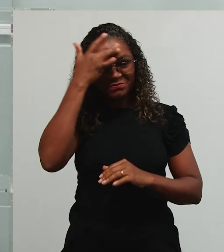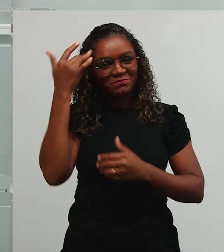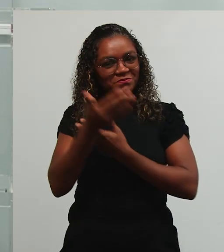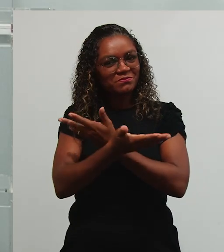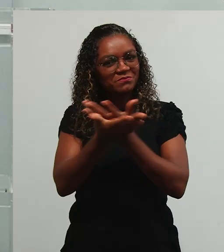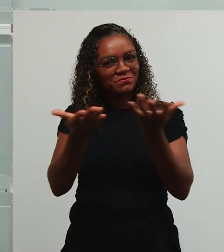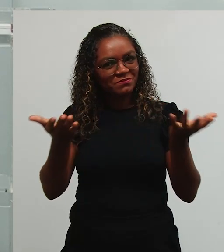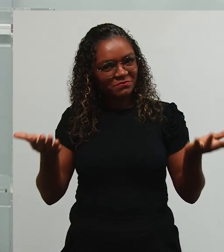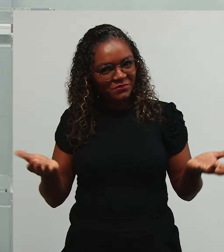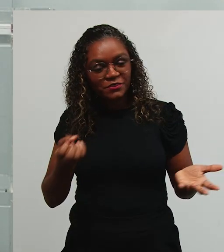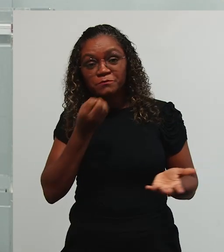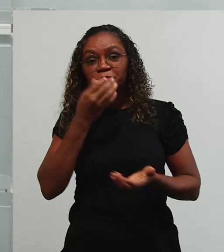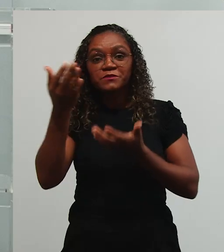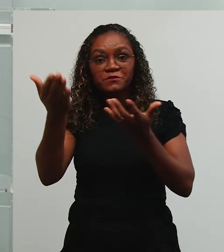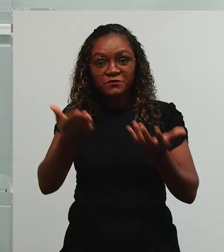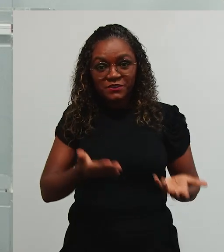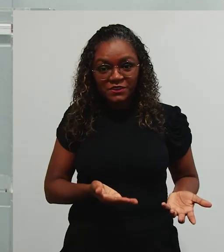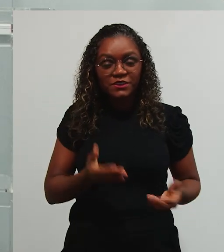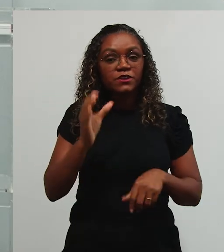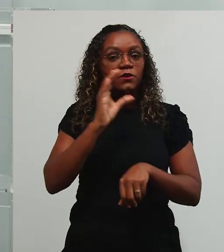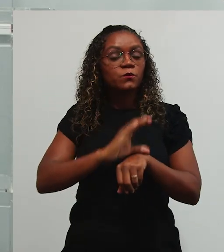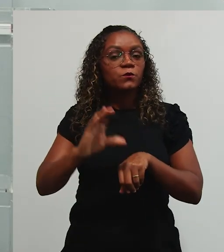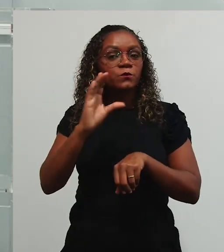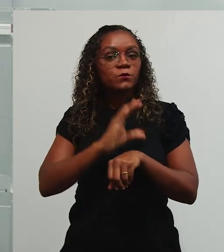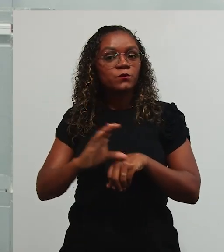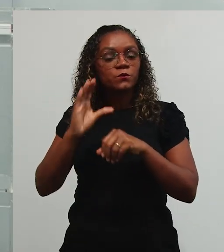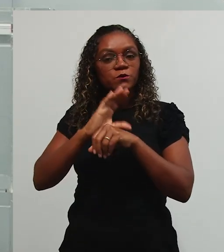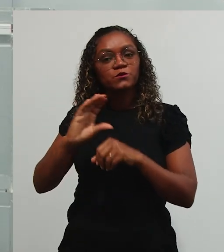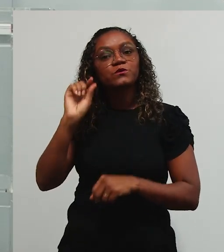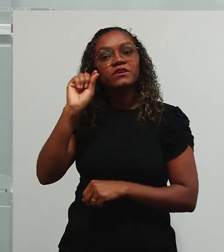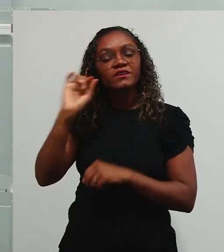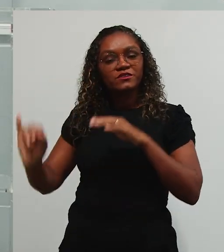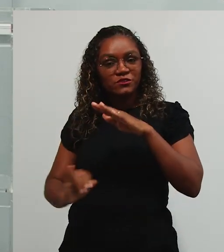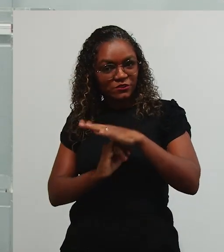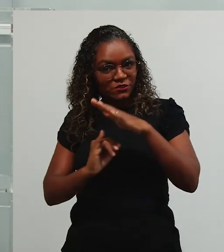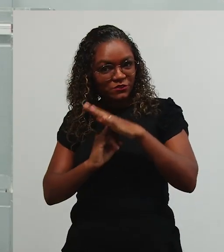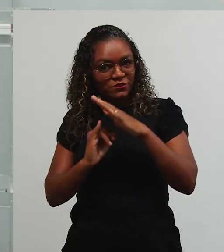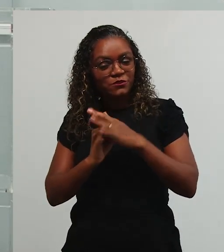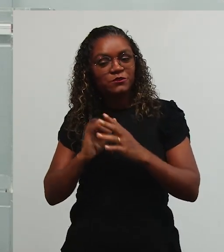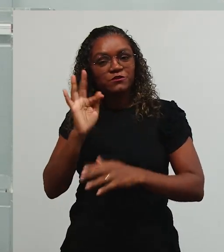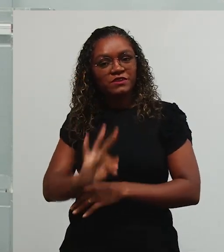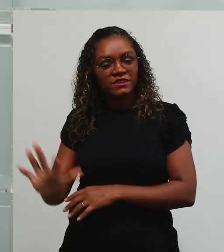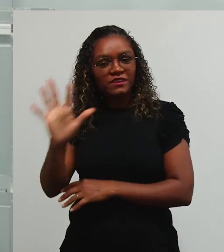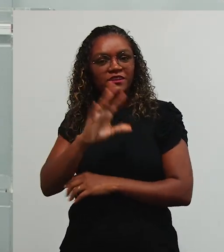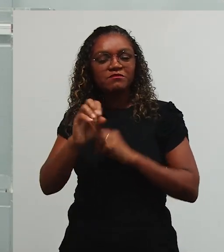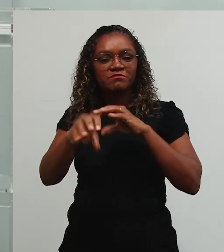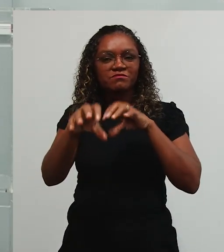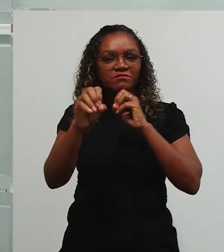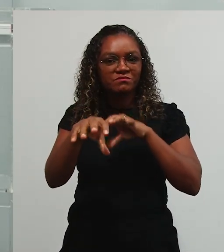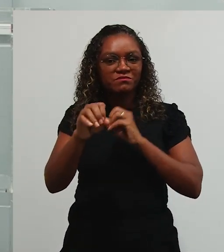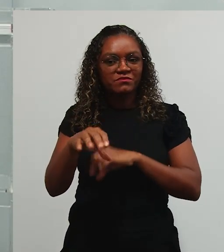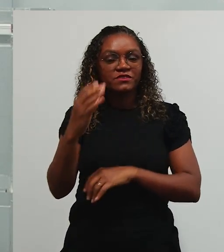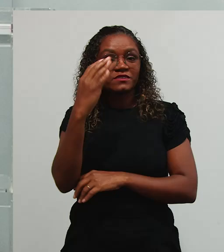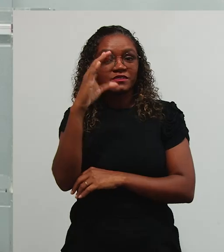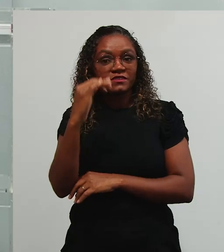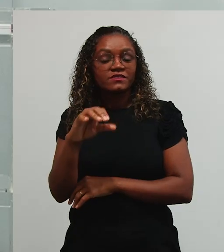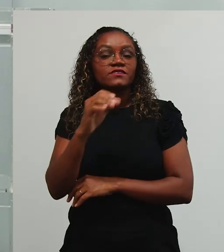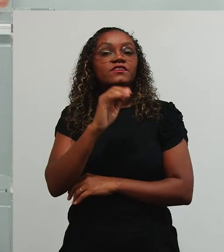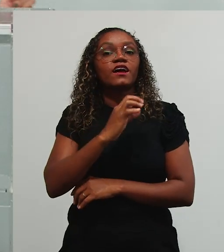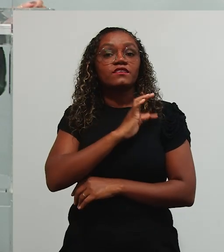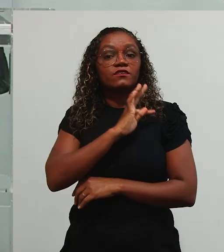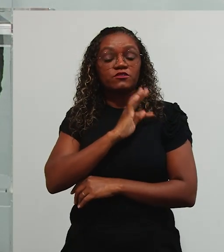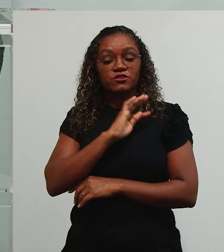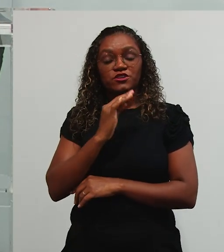Saudações, pessoas! Sejam bem-vindos aos cursos do Instituto Federal de Educação, Ciência e Tecnologia de Rondônia, o